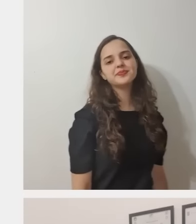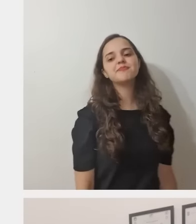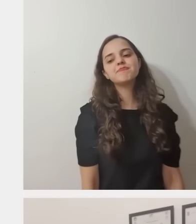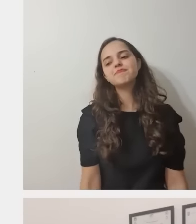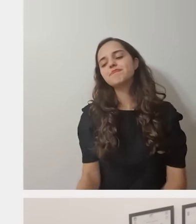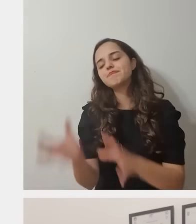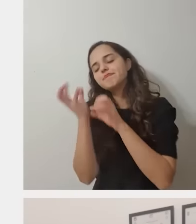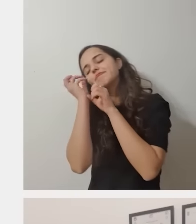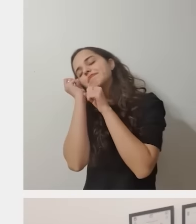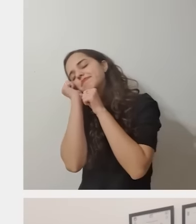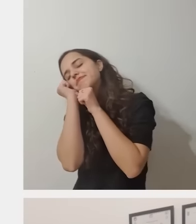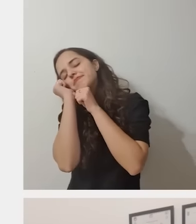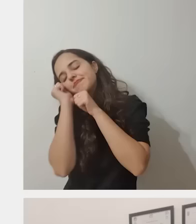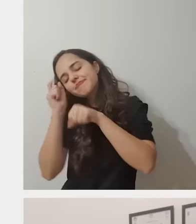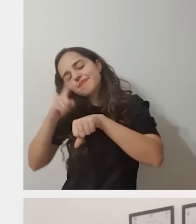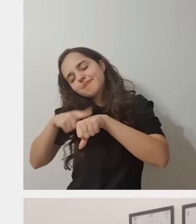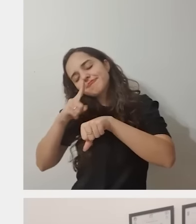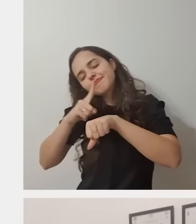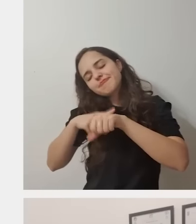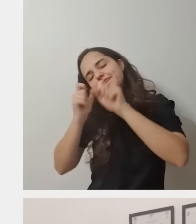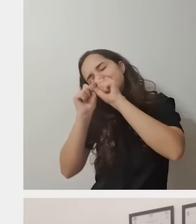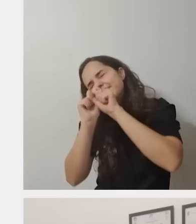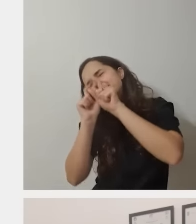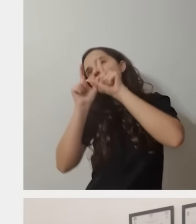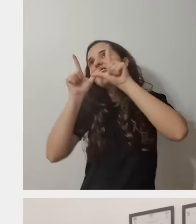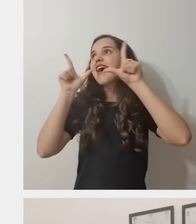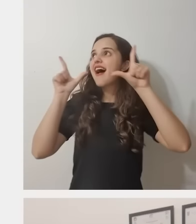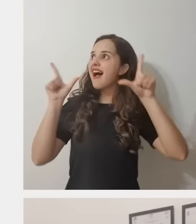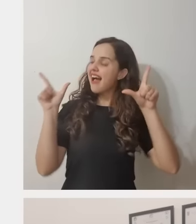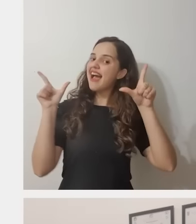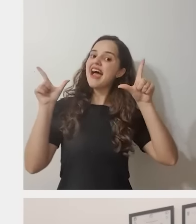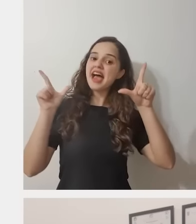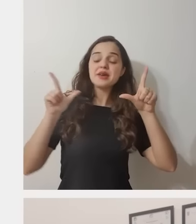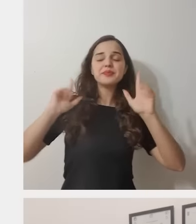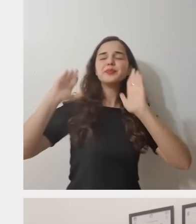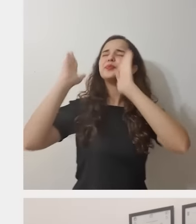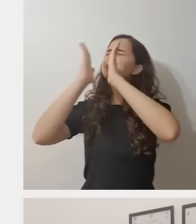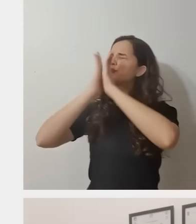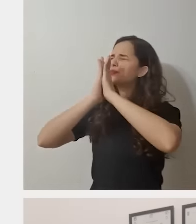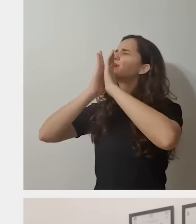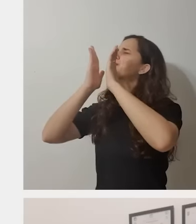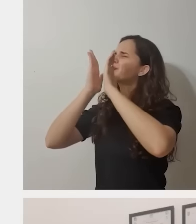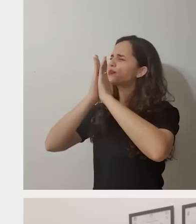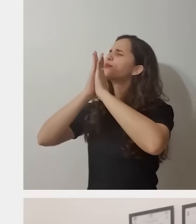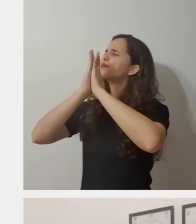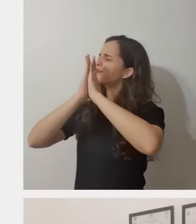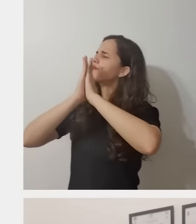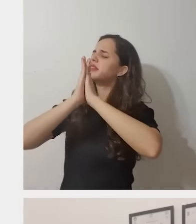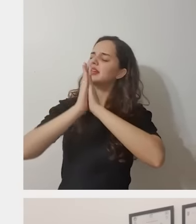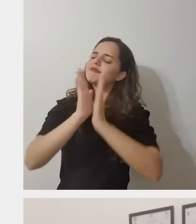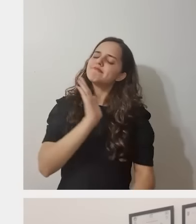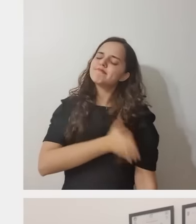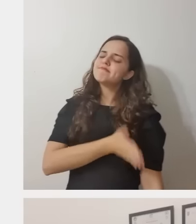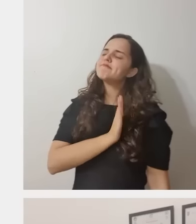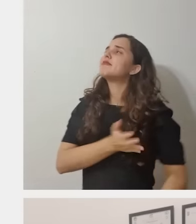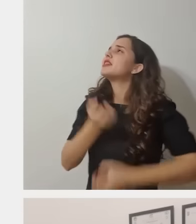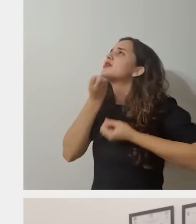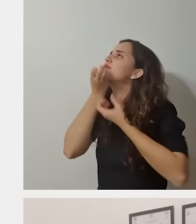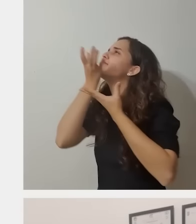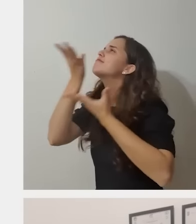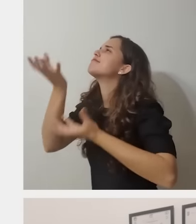Sinto, me acordo a oração, é o coração que tá apertado para ver um mundo diferente